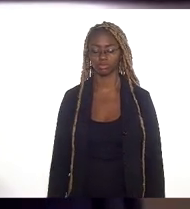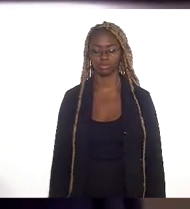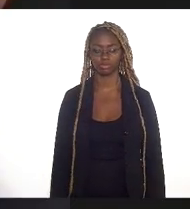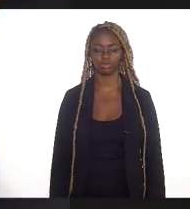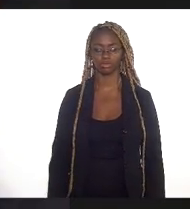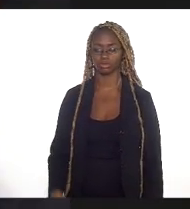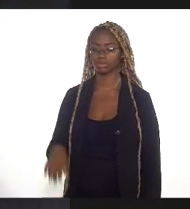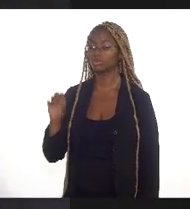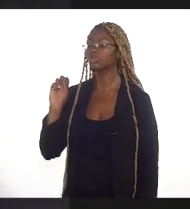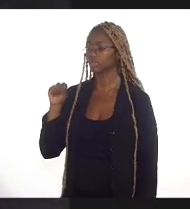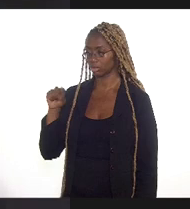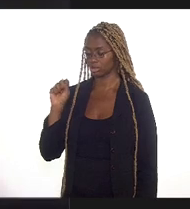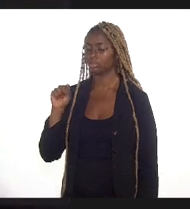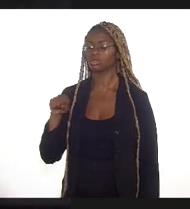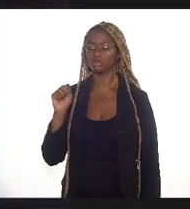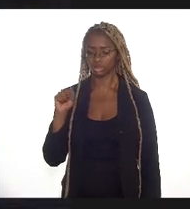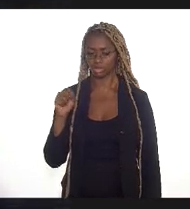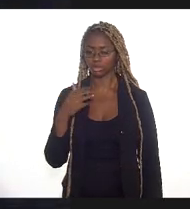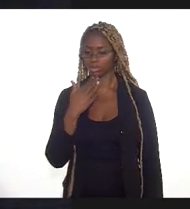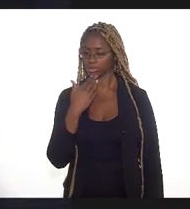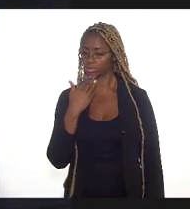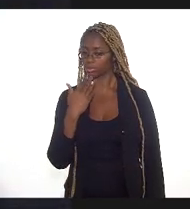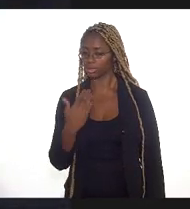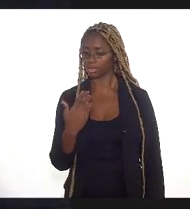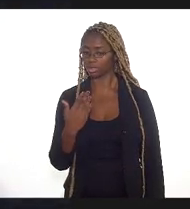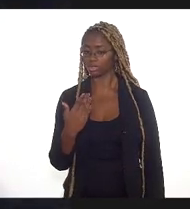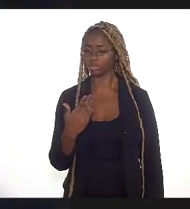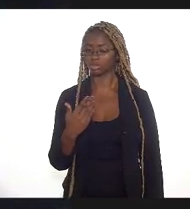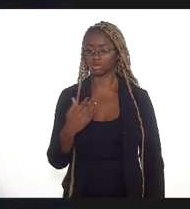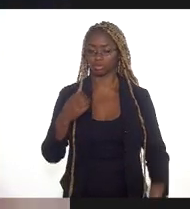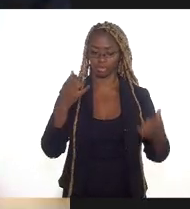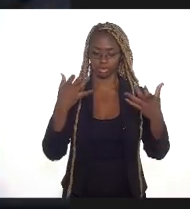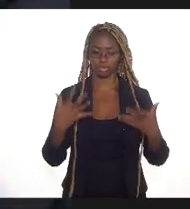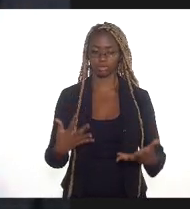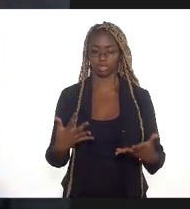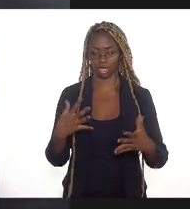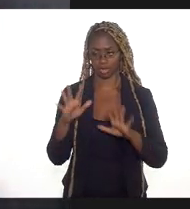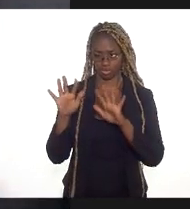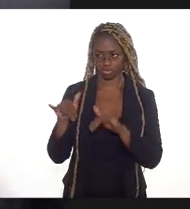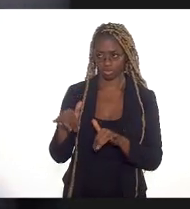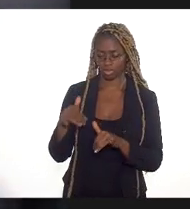Eu voto sim, senhor presidente, e peço para justificar meu voto no final.